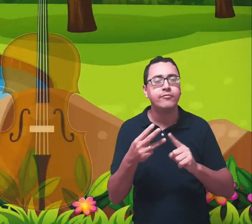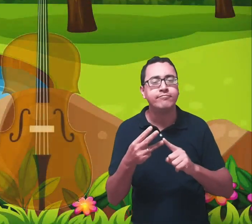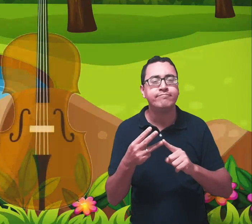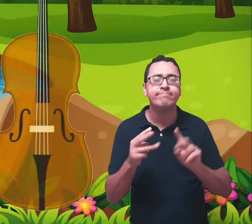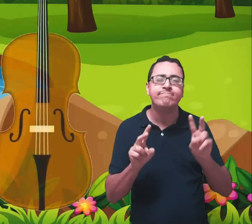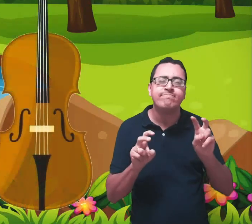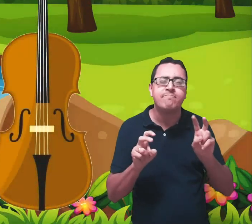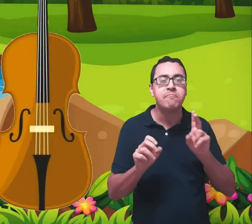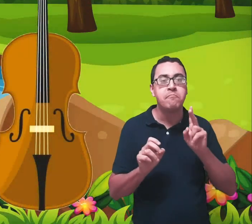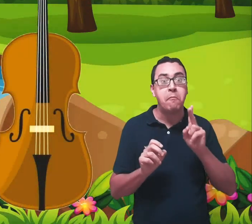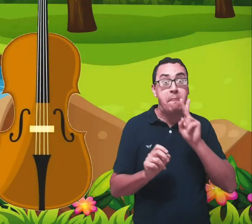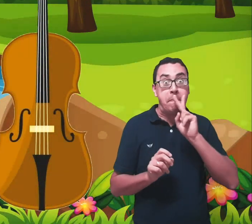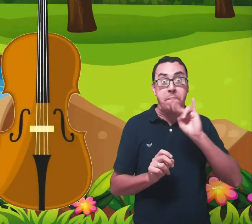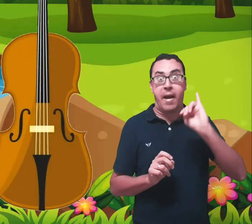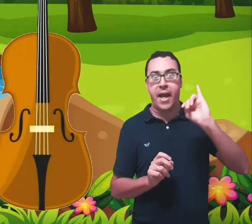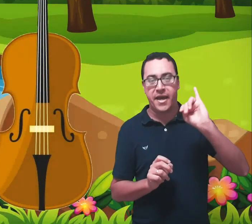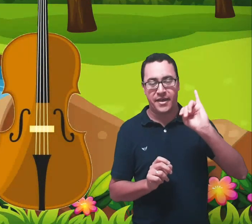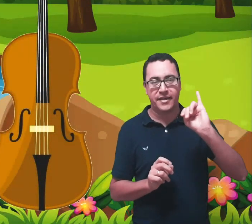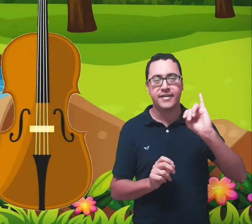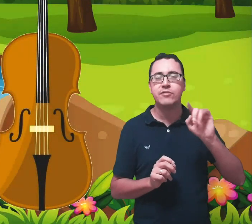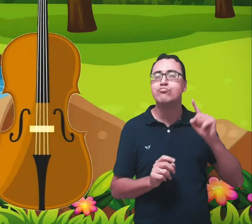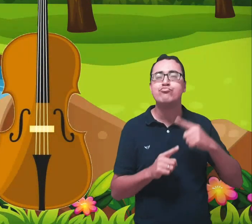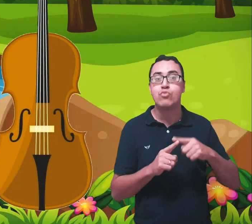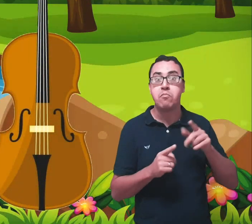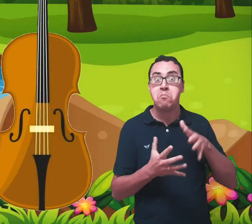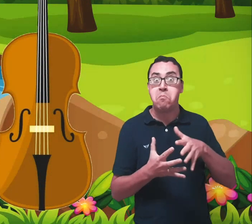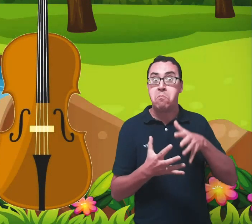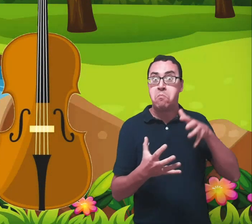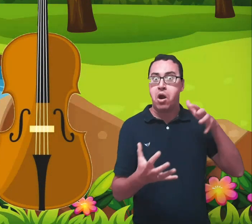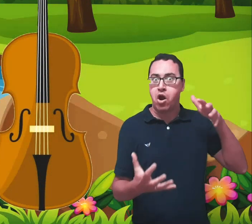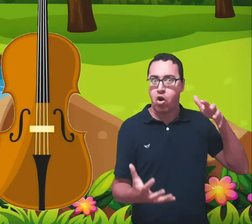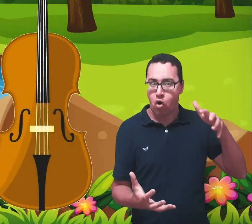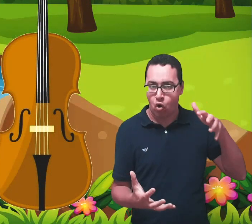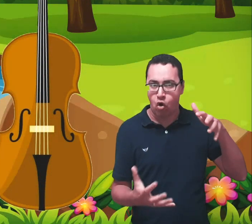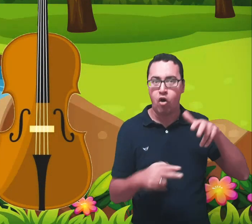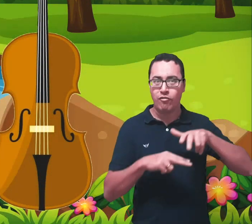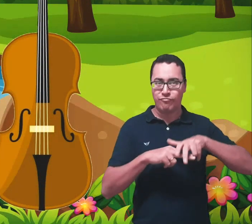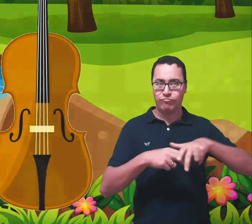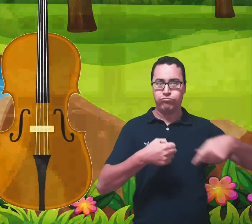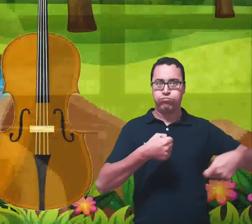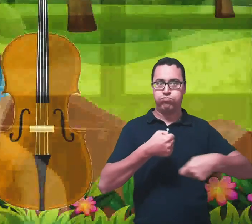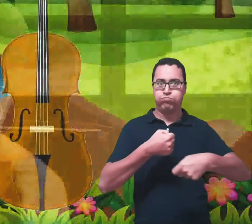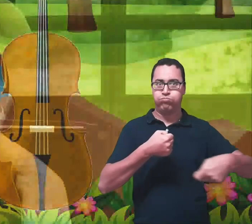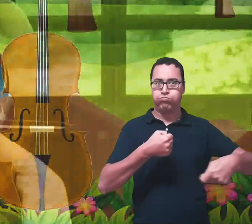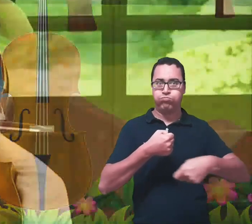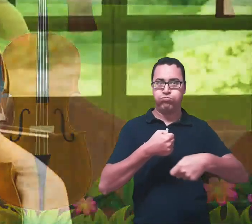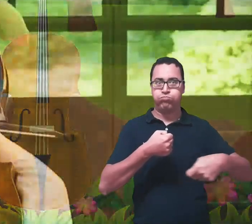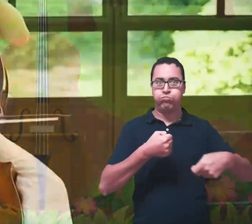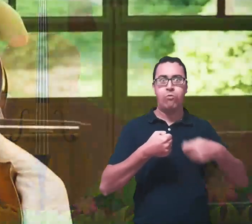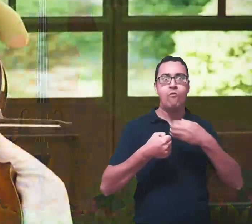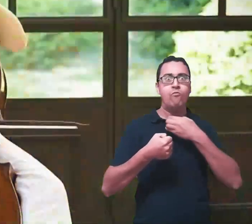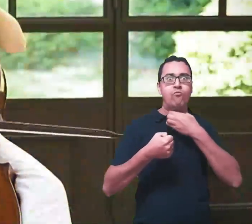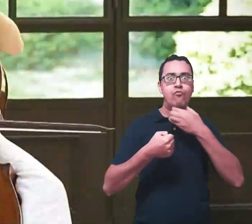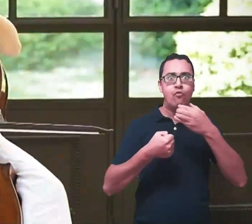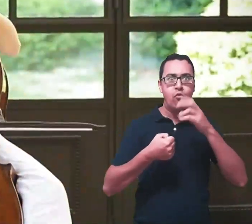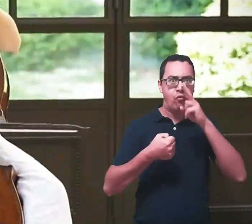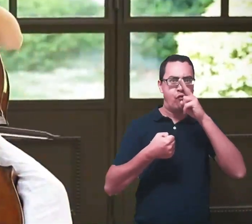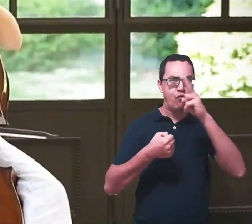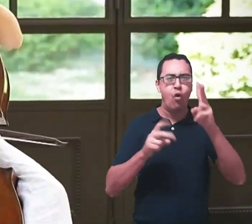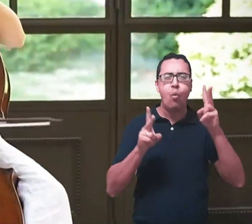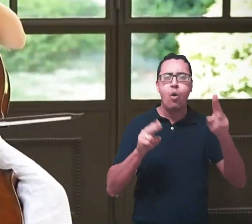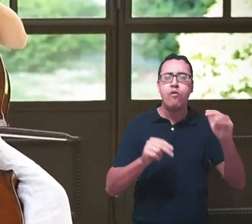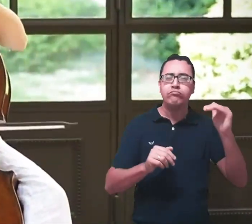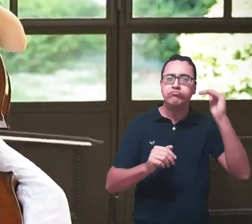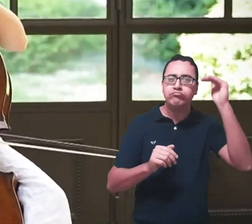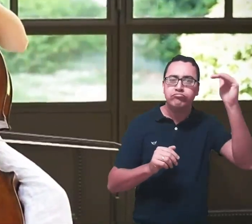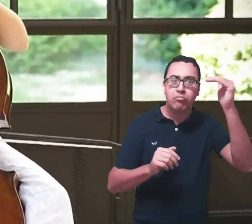seria o pai da família, pois, além de ser o maior até agora, sua voz é mais grave e madura, como a voz de um homem